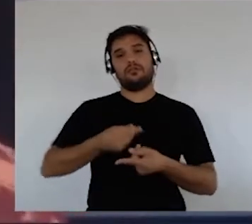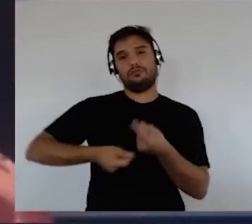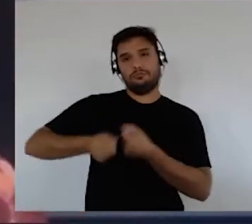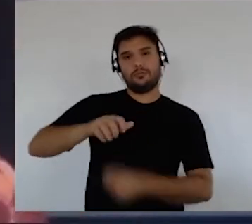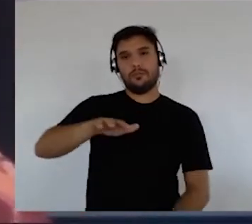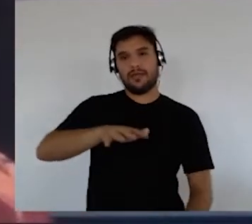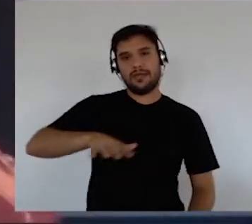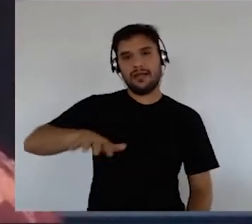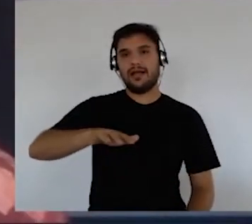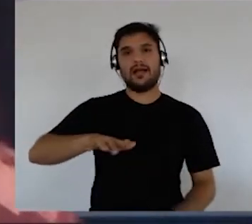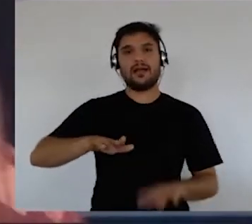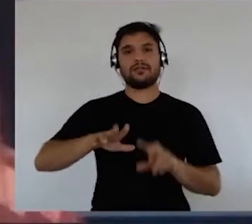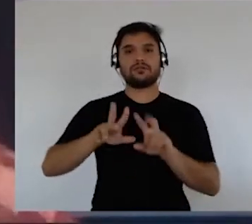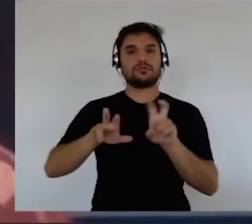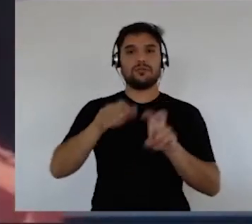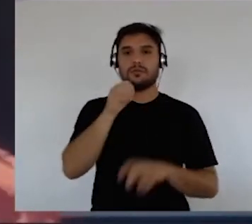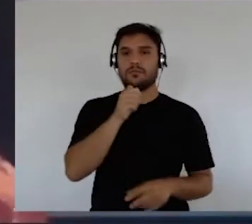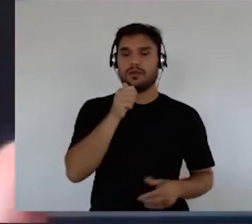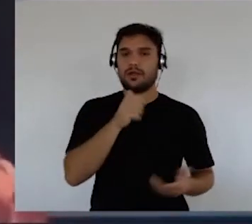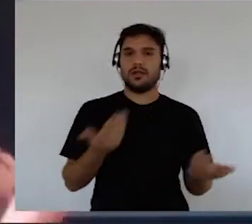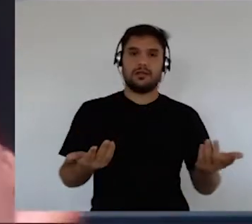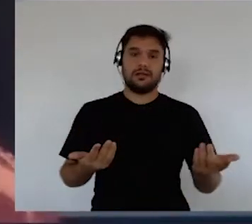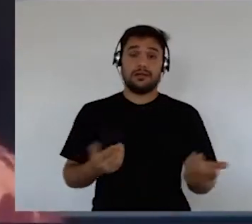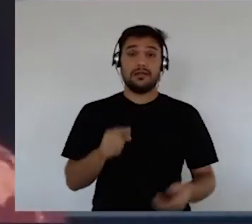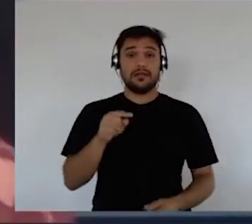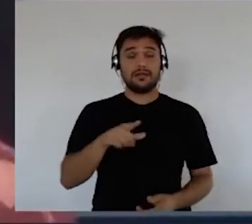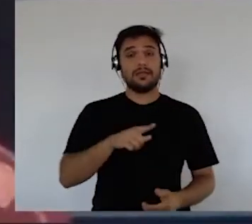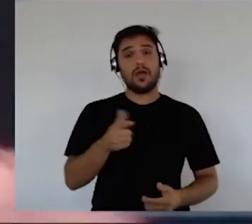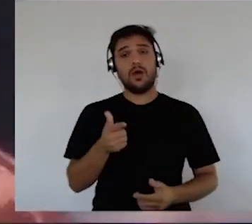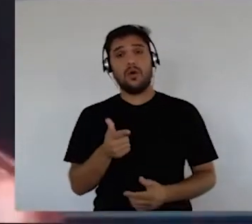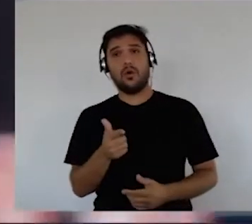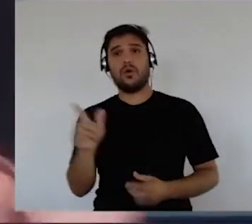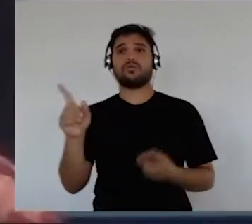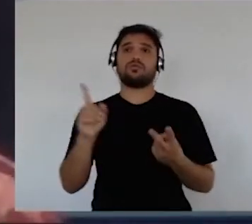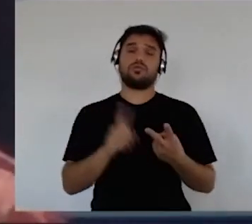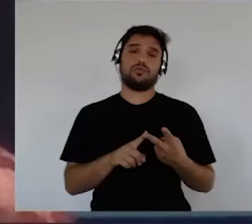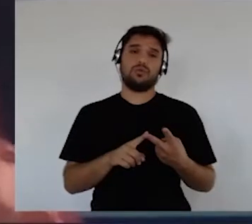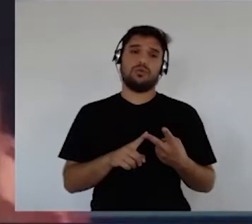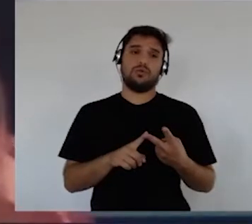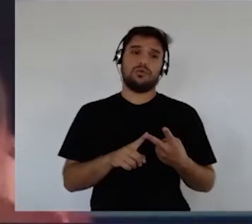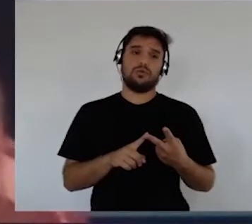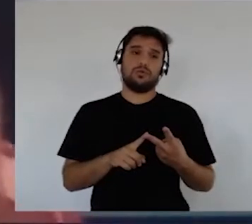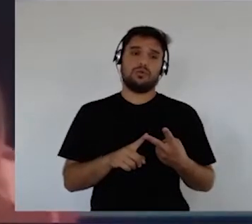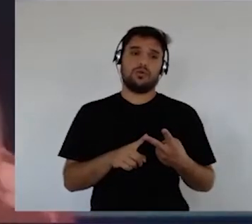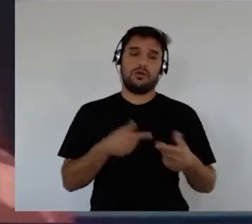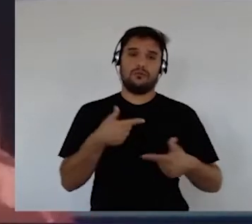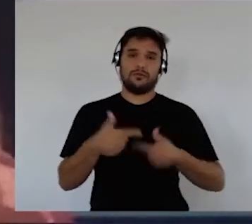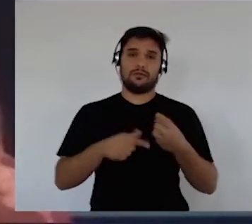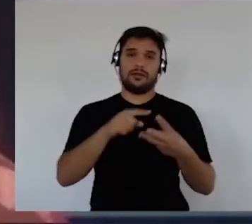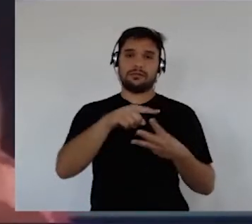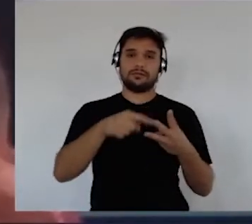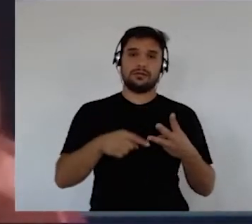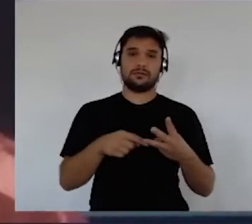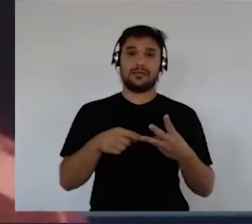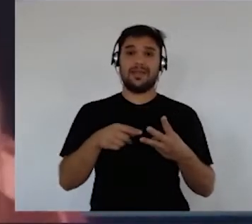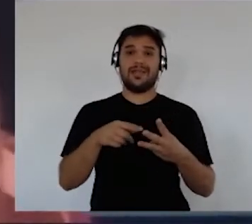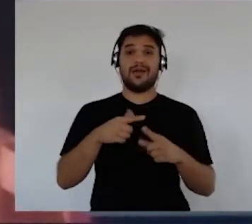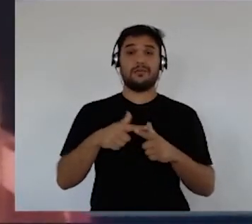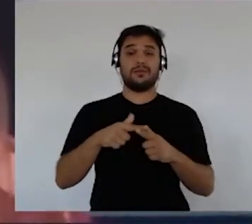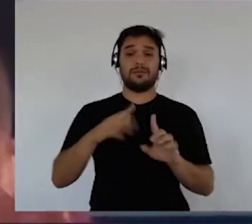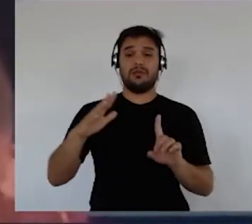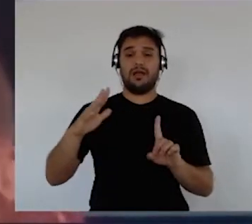em relação às mulheres. E a gente tem um outro, eu vou trabalhar aqui esses 3, que é o problema do